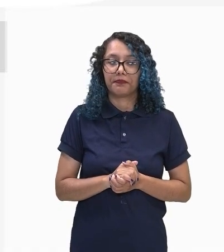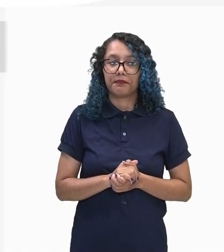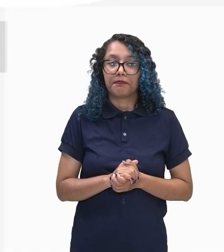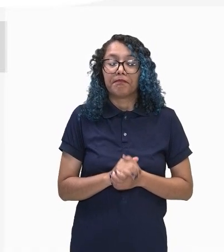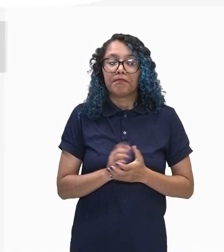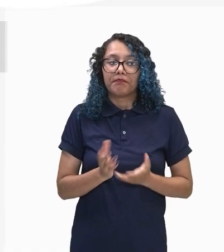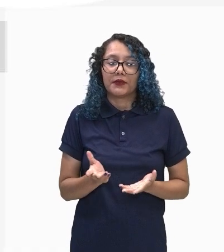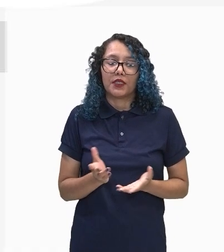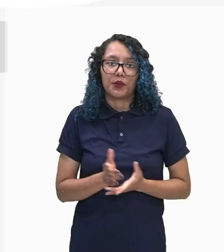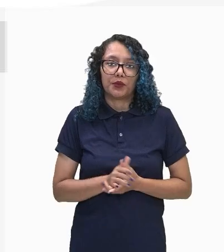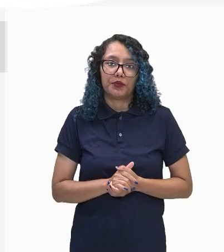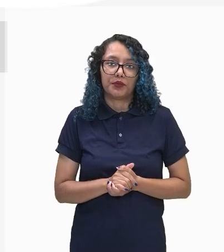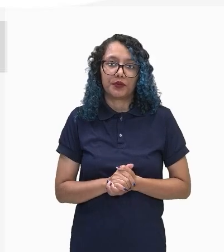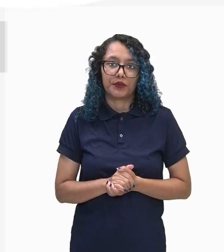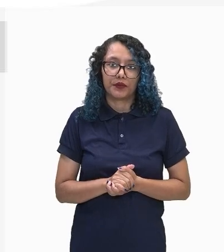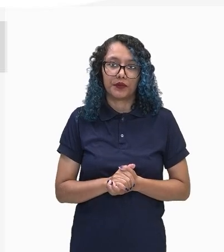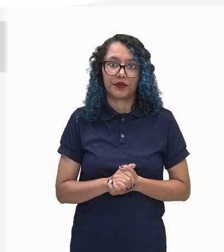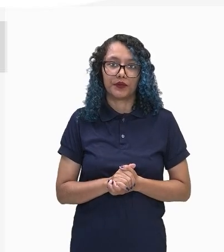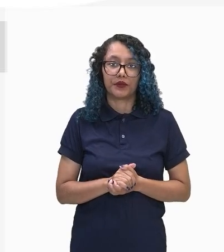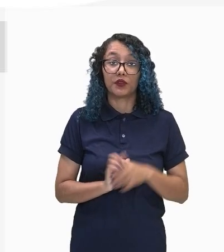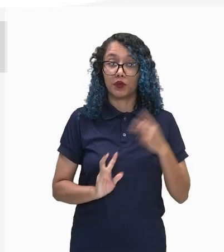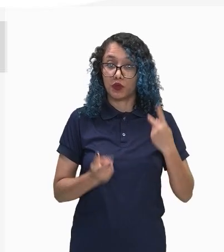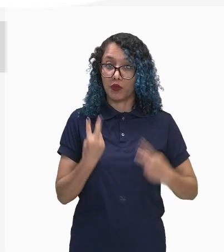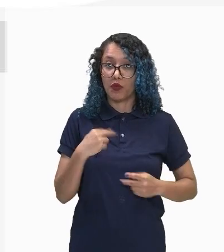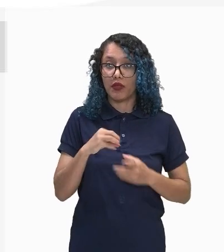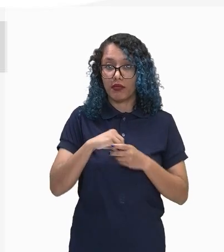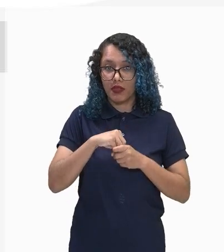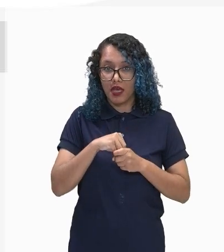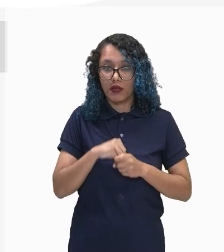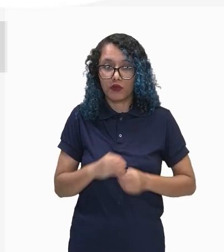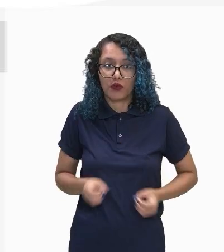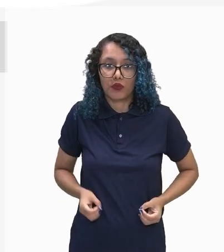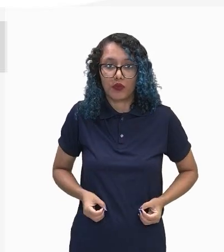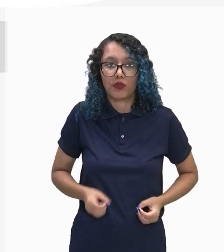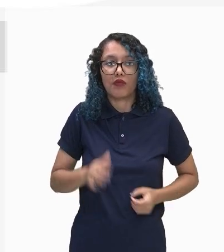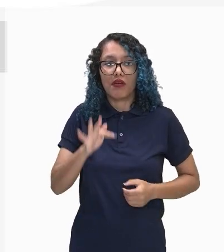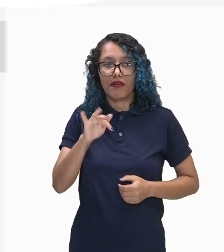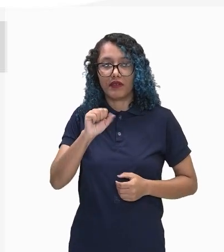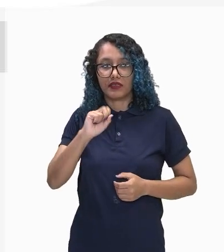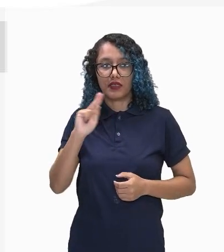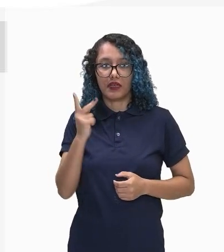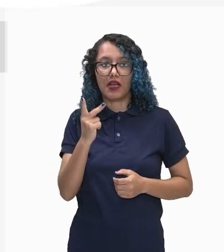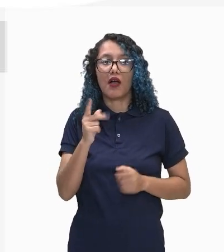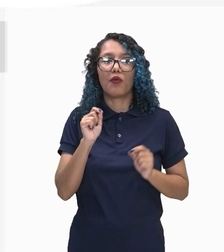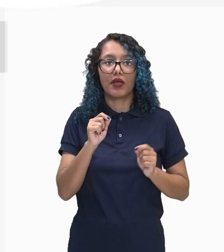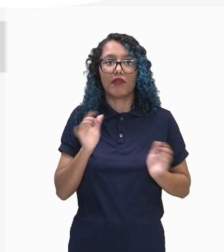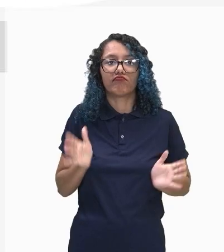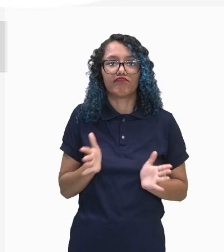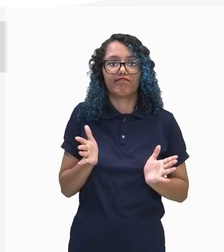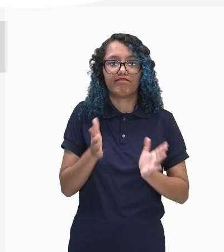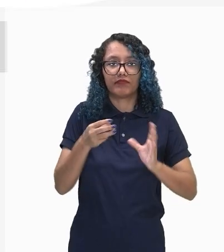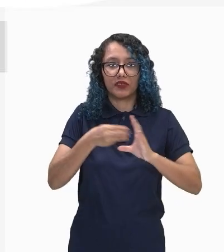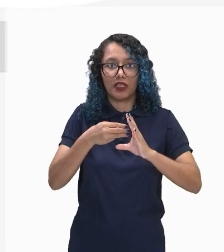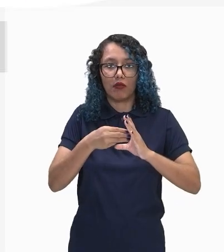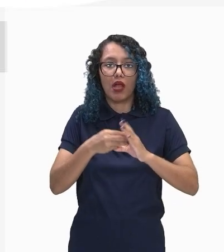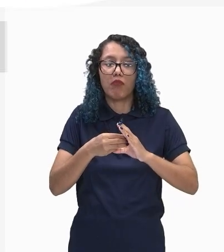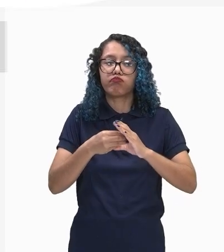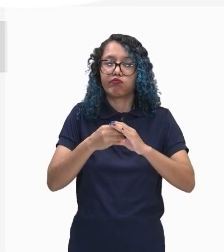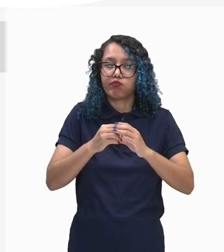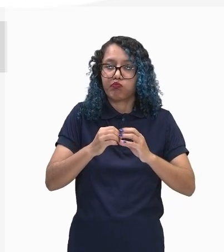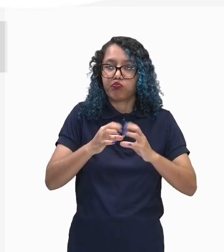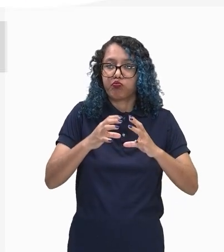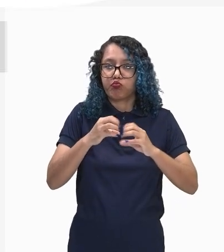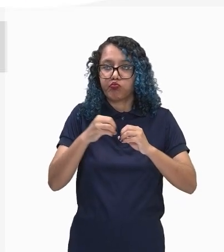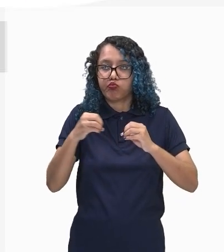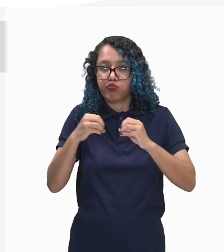que a gente falou, né, nos ovários, o FSH ajuda as células a crescerem e produzirem um